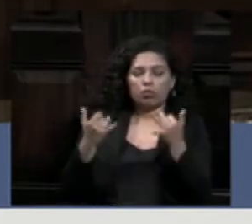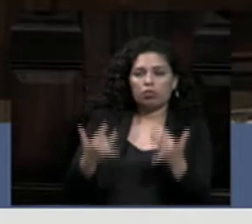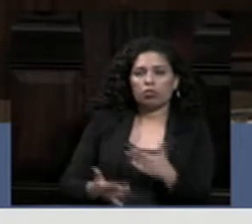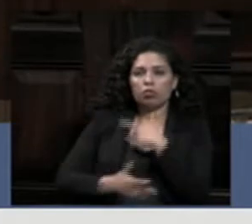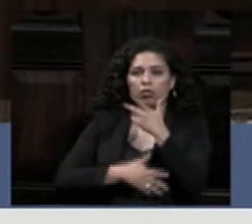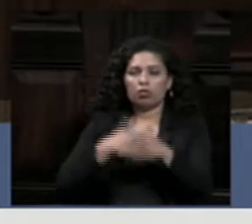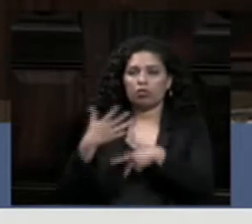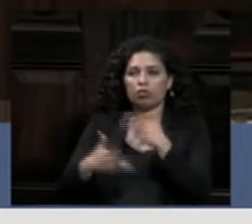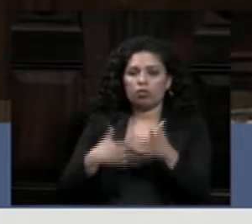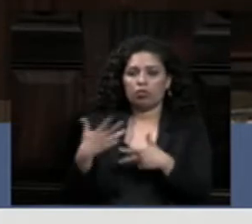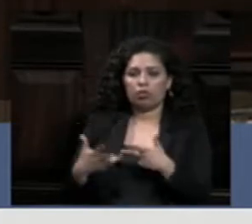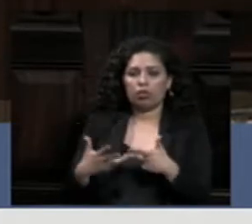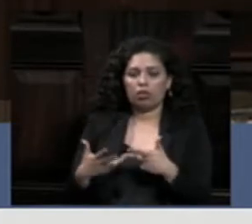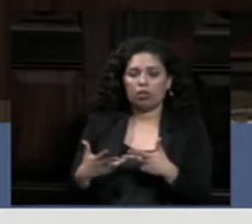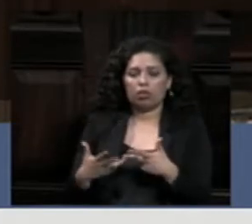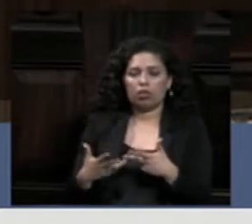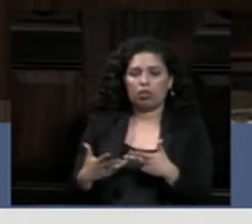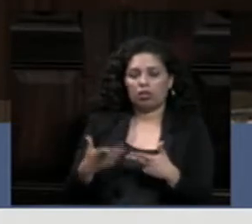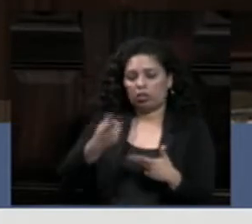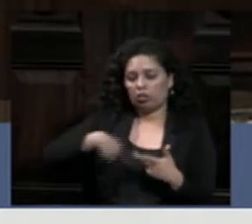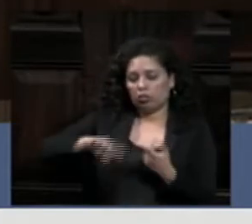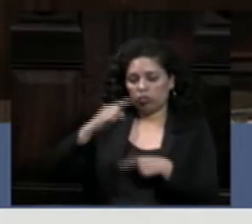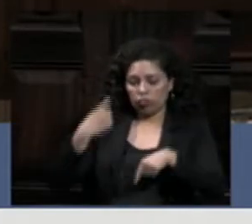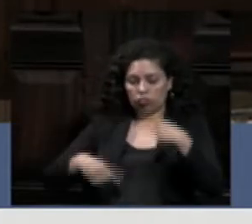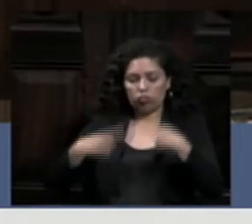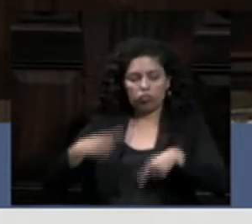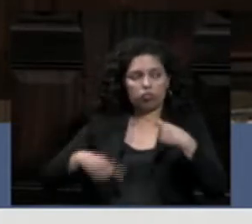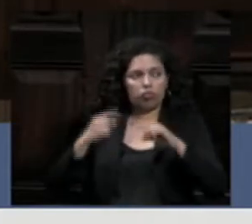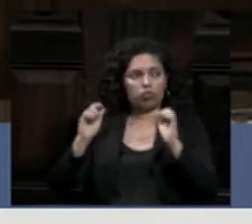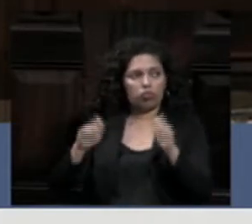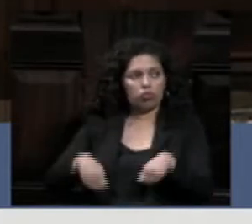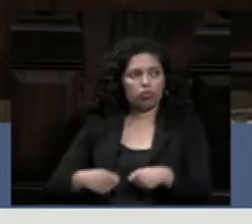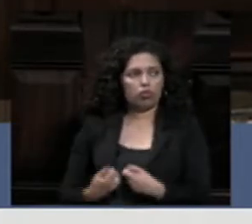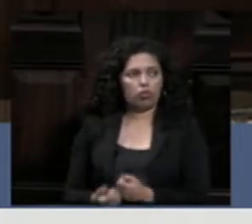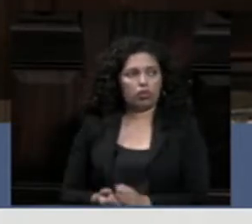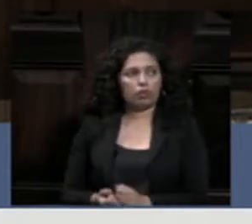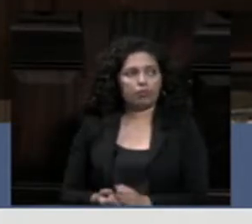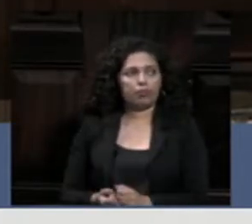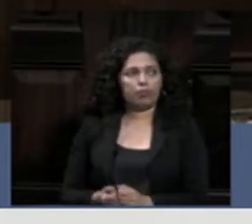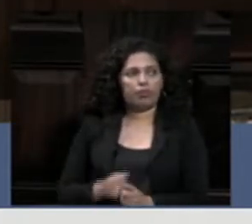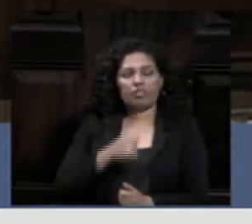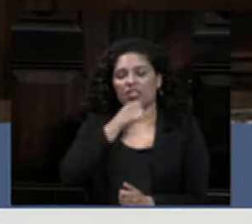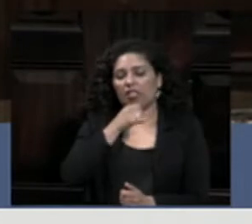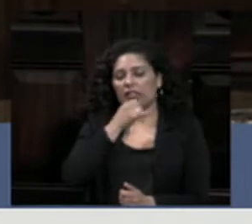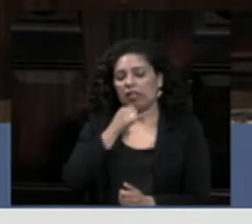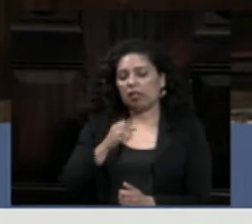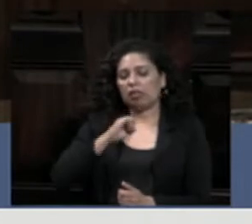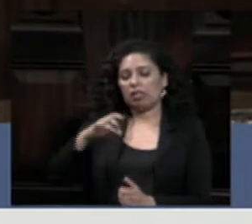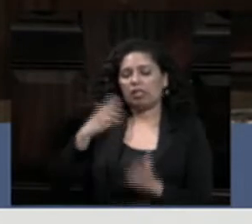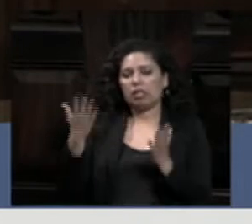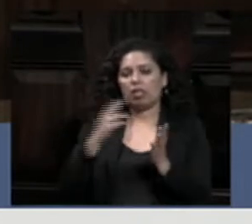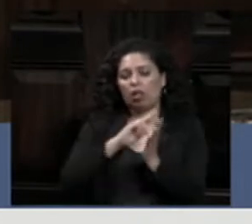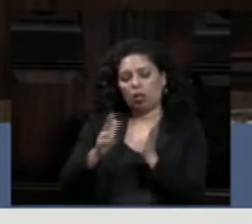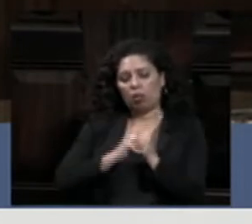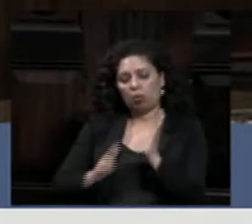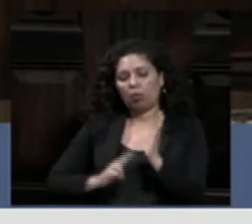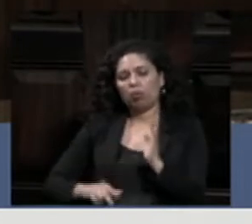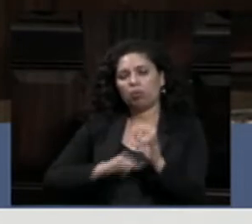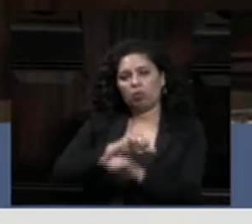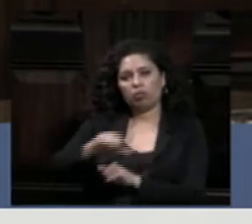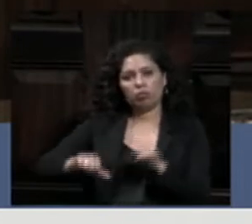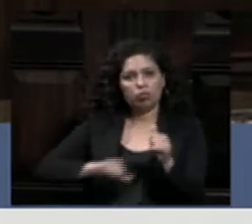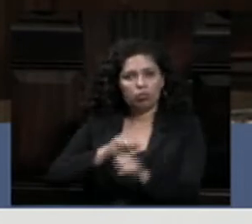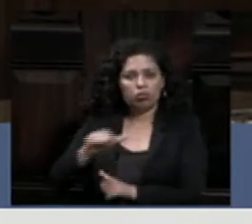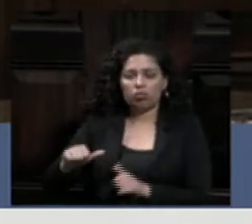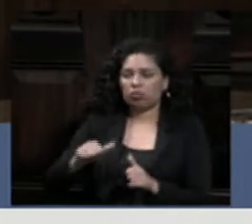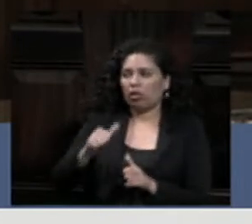uma coisa que está completamente em aberto, né? Por exemplo, se quisesse botar Parque da Tiririca, barra José